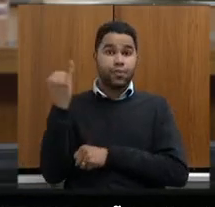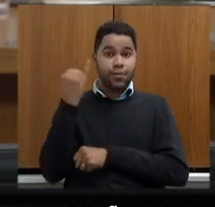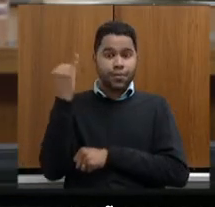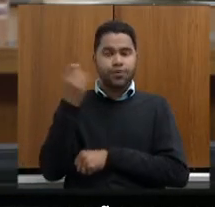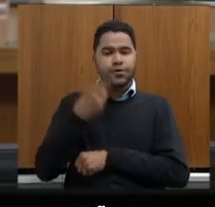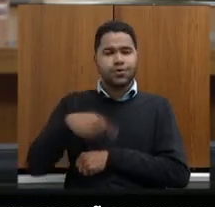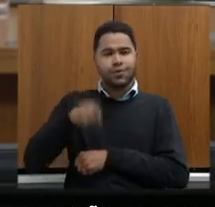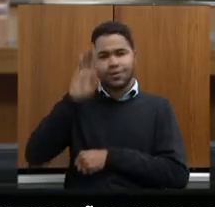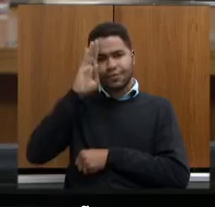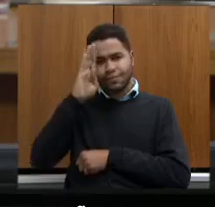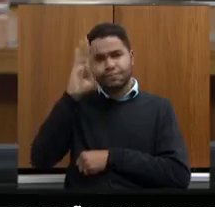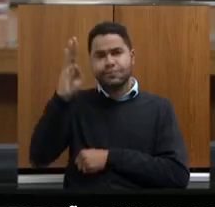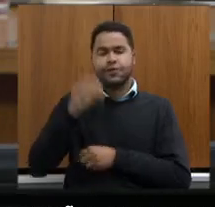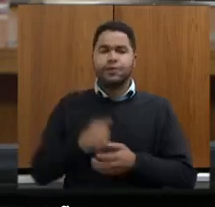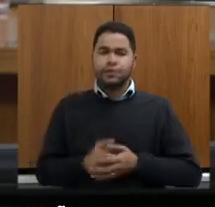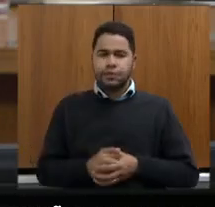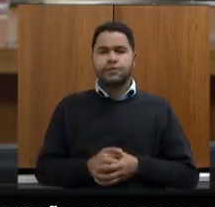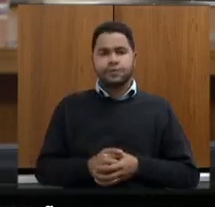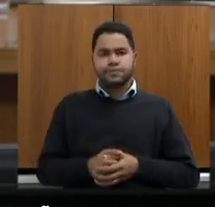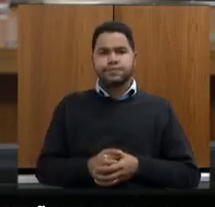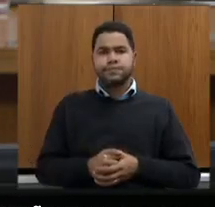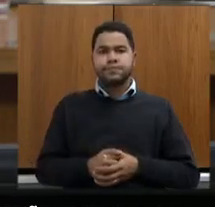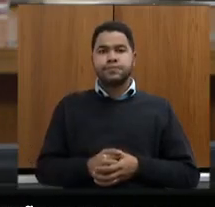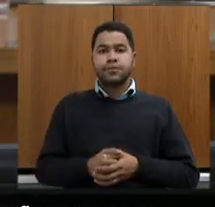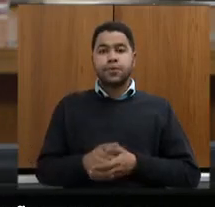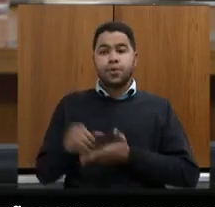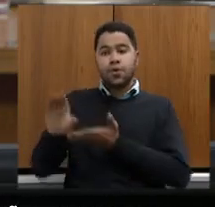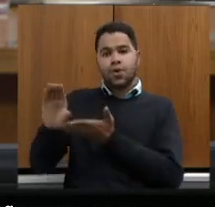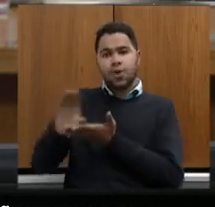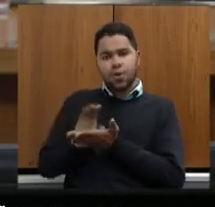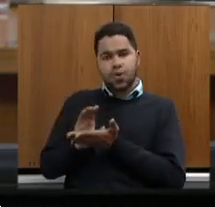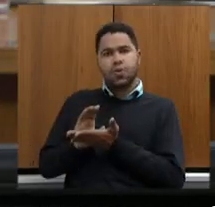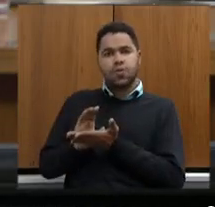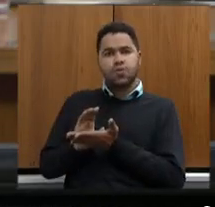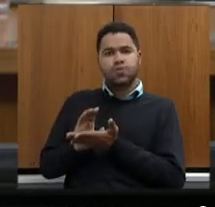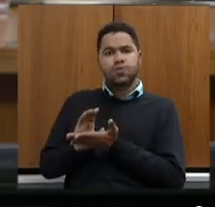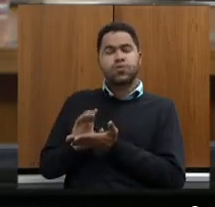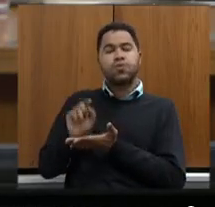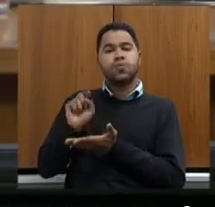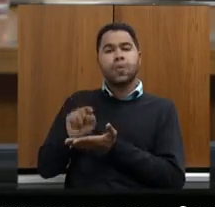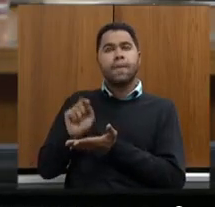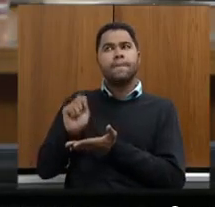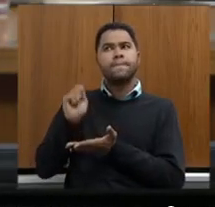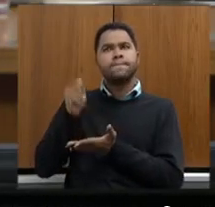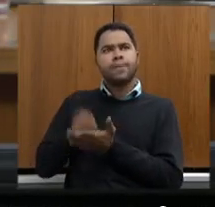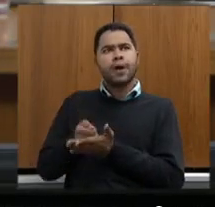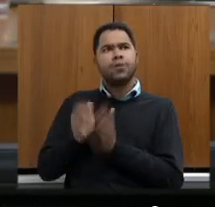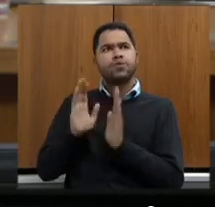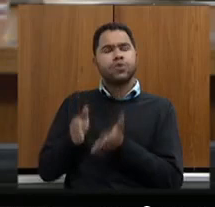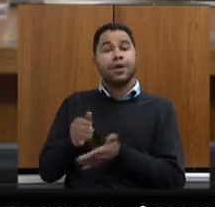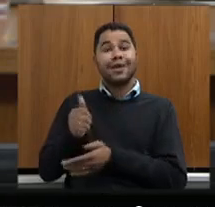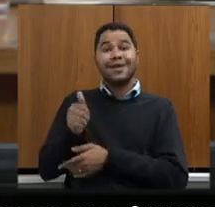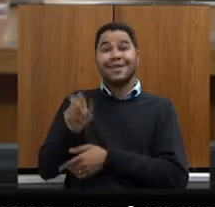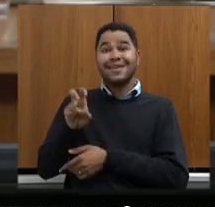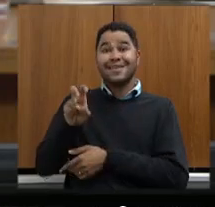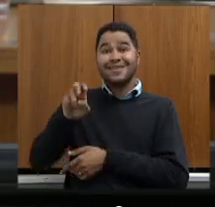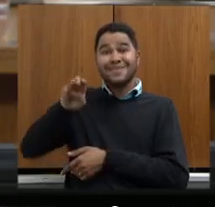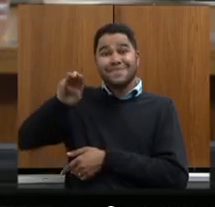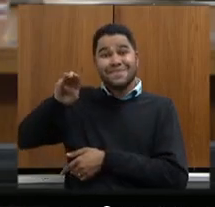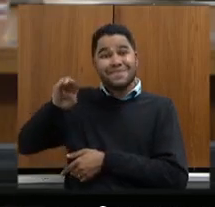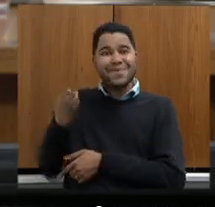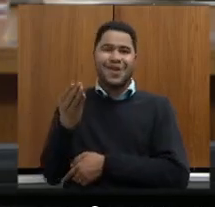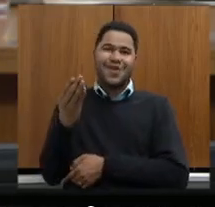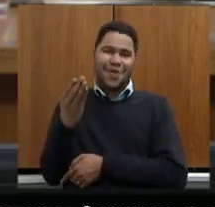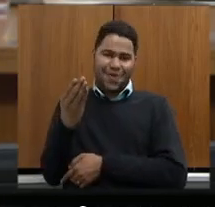é de destacar a gente teve de recursos do mínimo constitucional de educação pagos 15 bilhões de